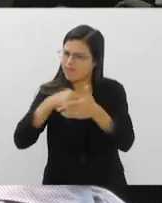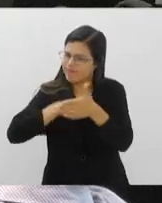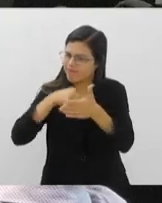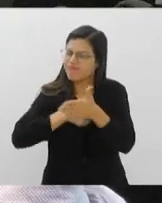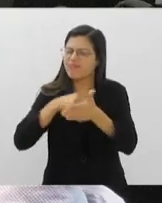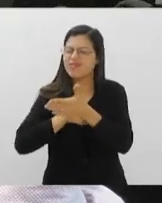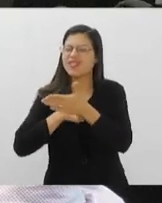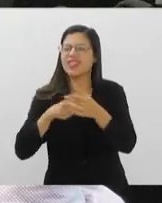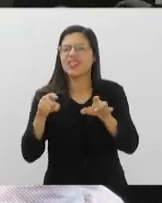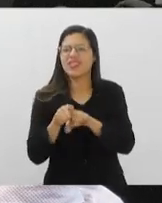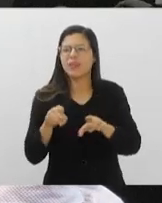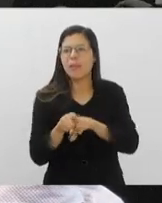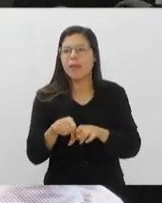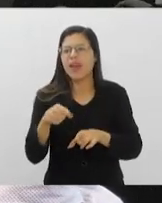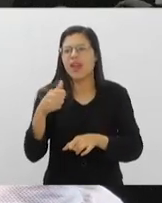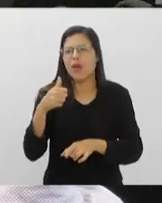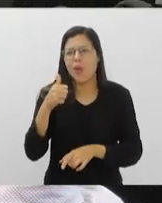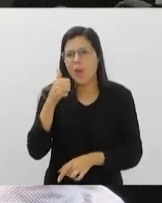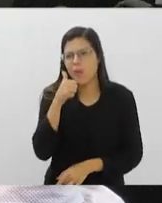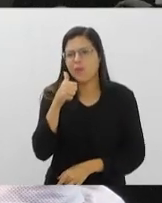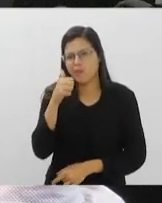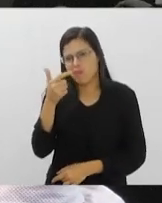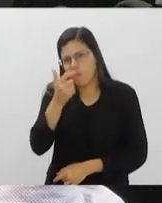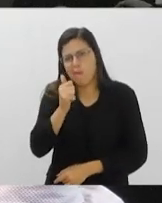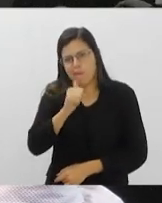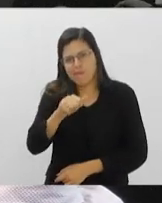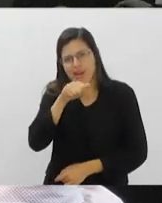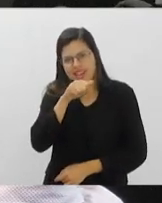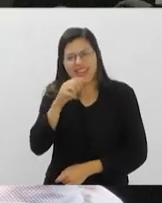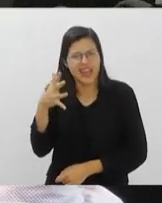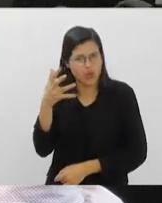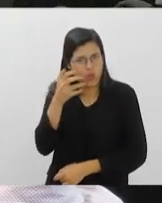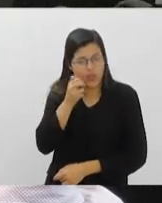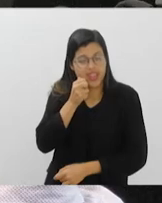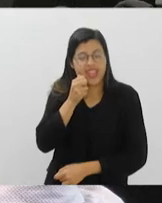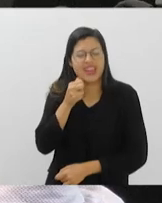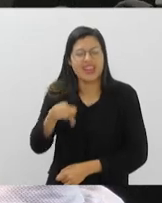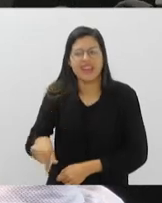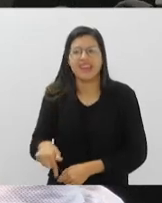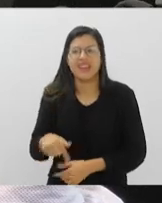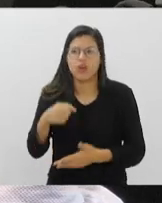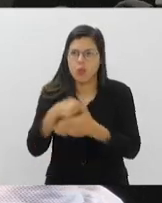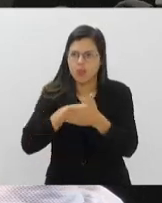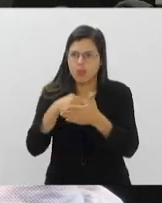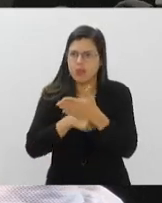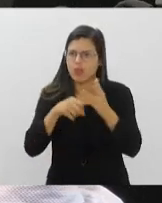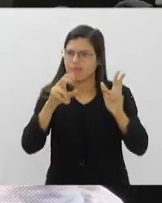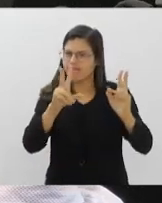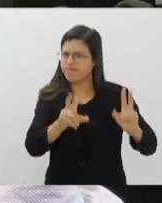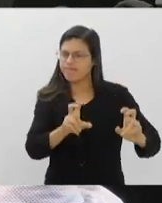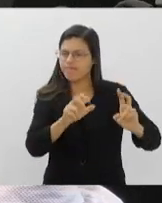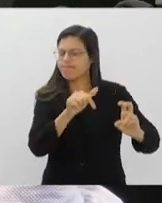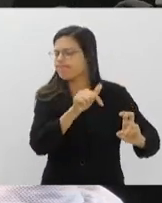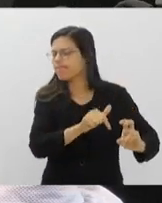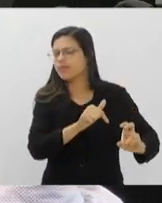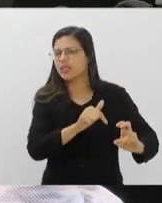jeito sou mãe por adoção e milito na causa eh da adoção a gente tem essa essa questão muito no